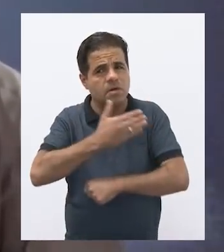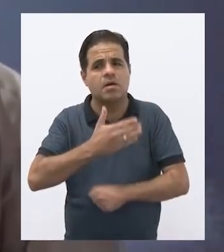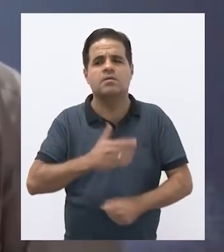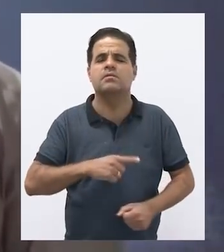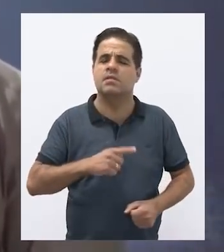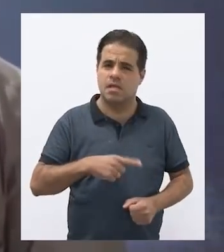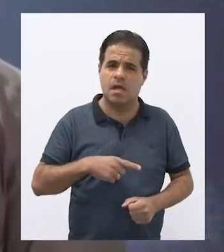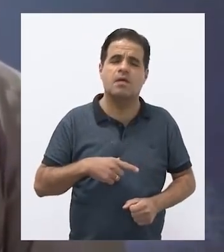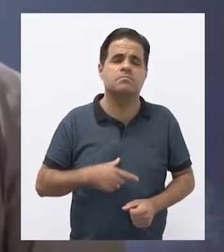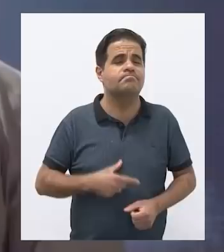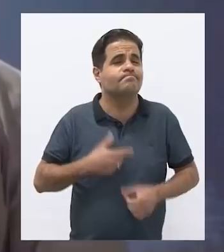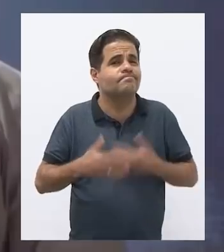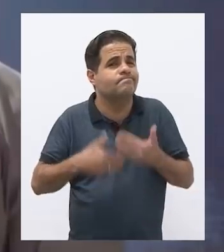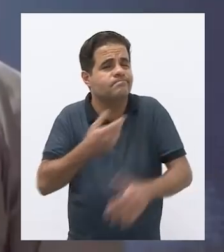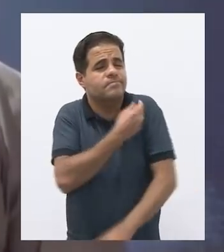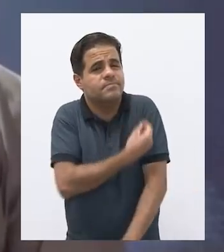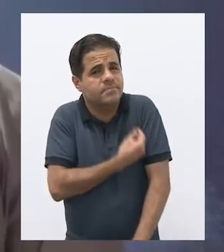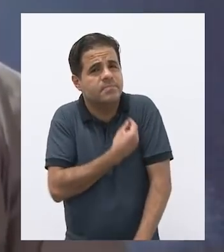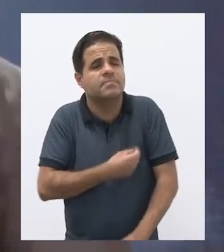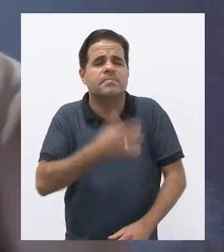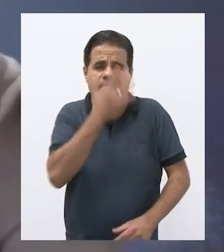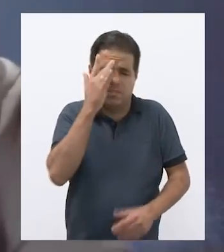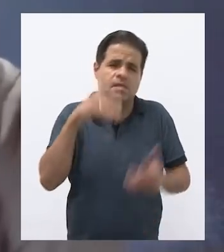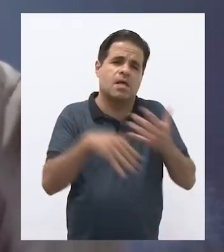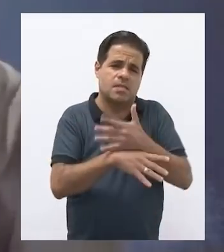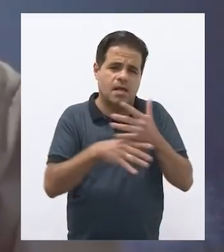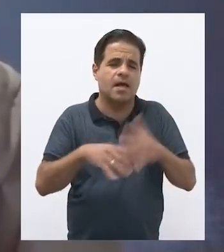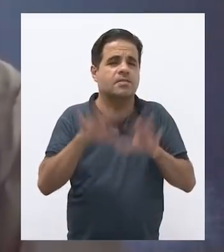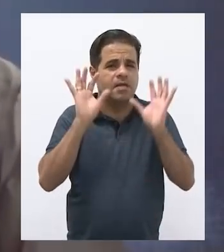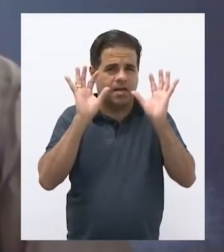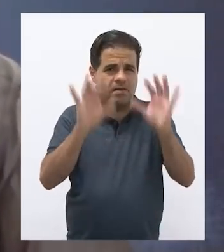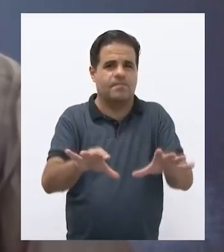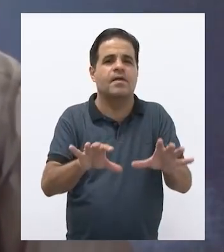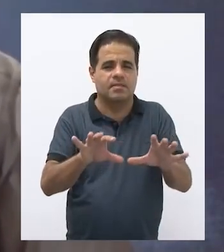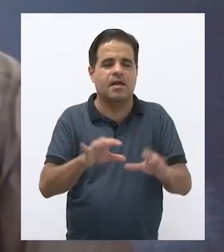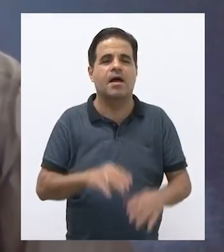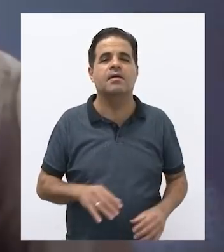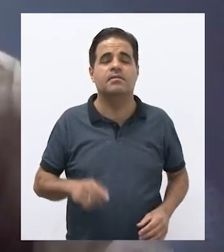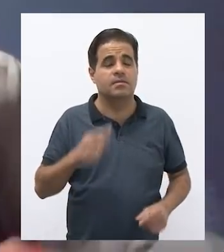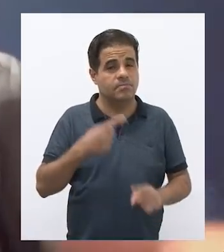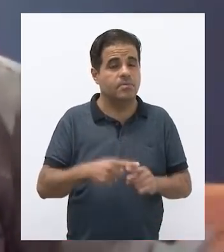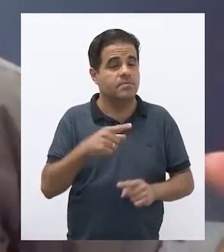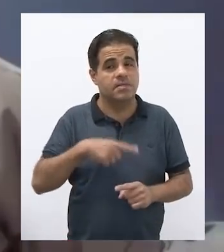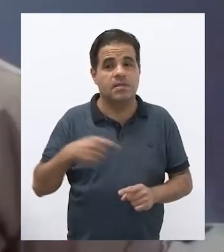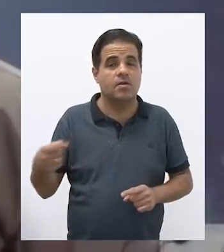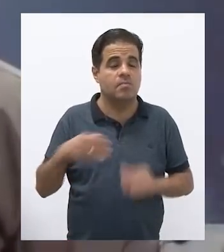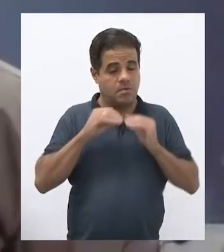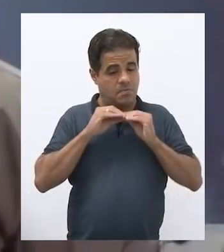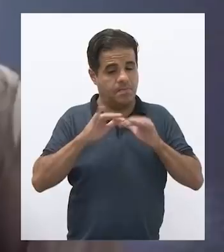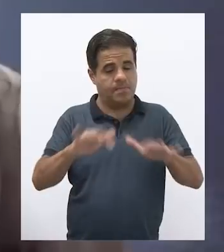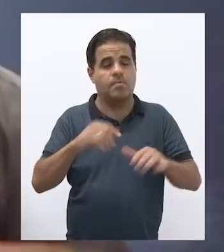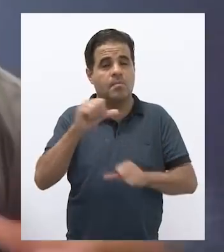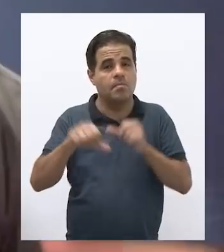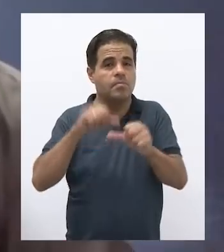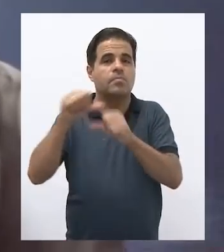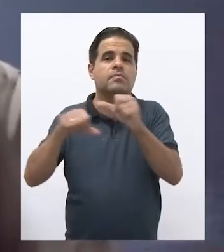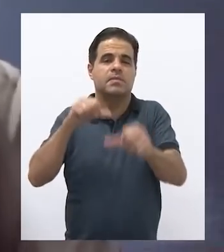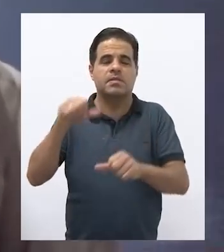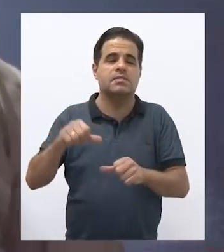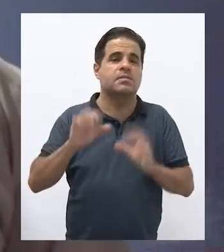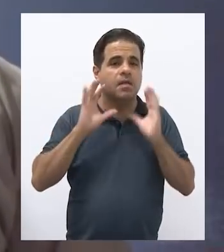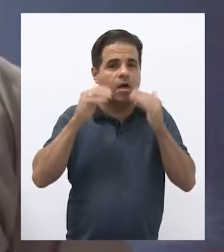há um impacto sobre a rotina das cidades, que são afetadas porque você tem uma nova distribuição, há uma mudança